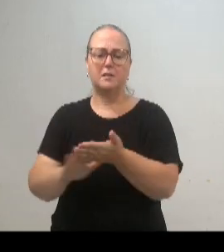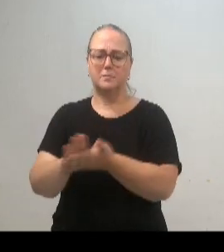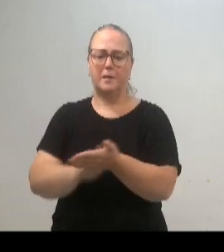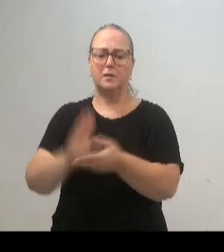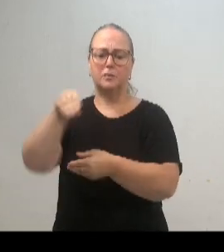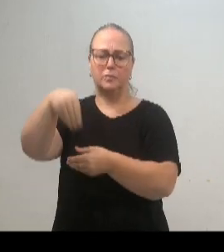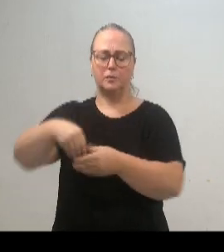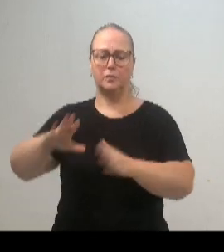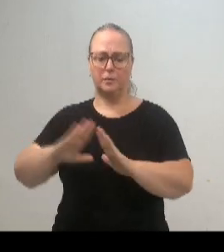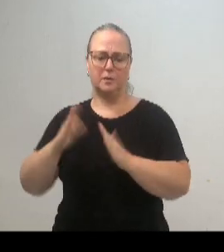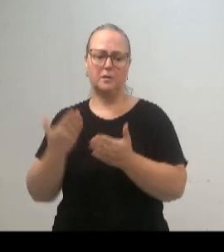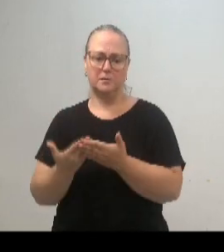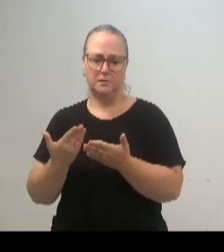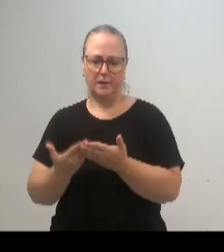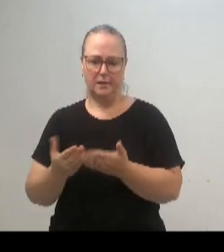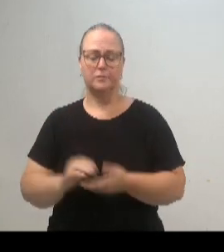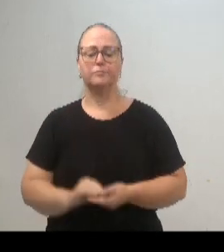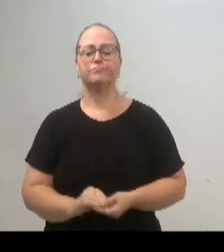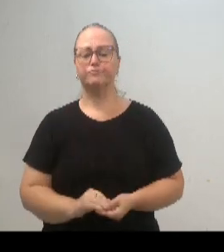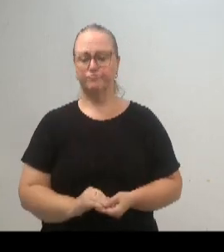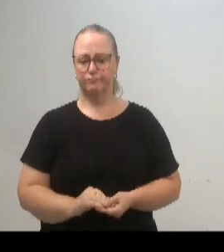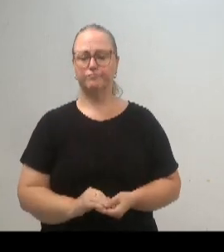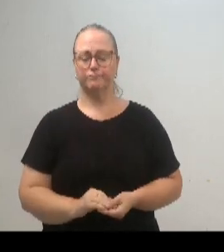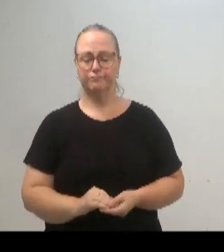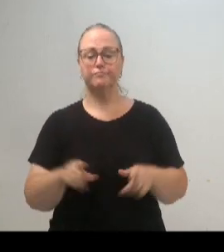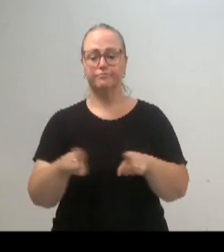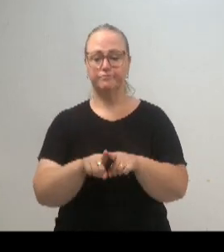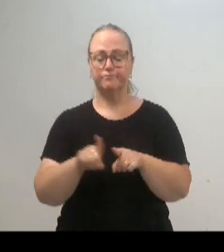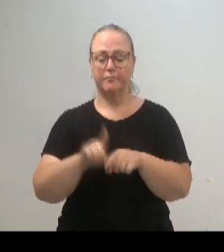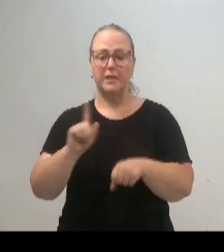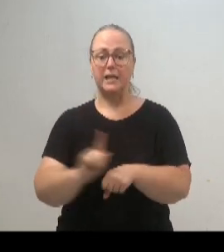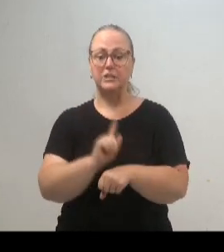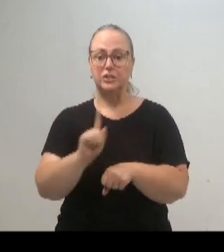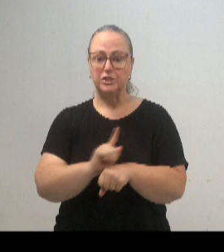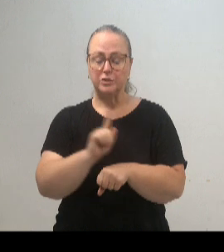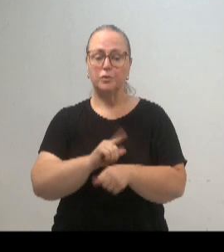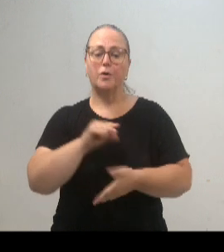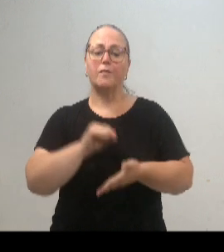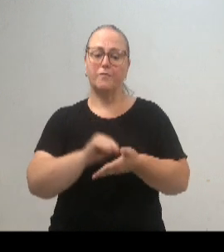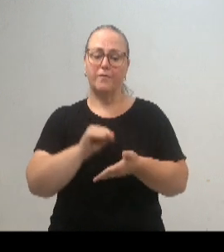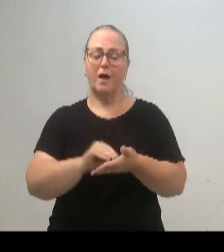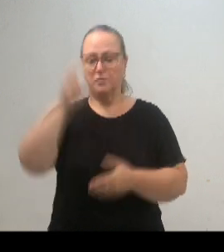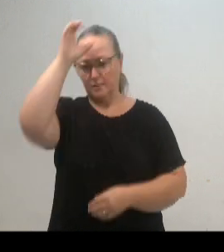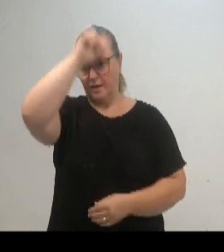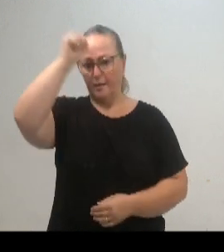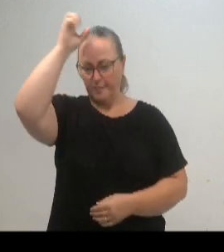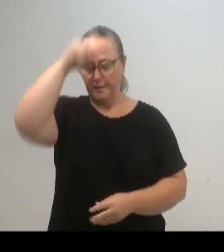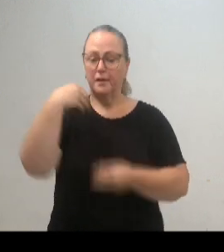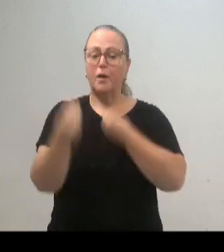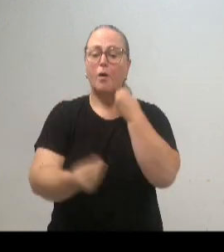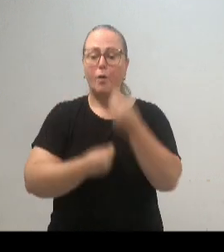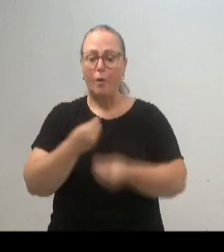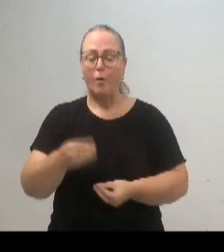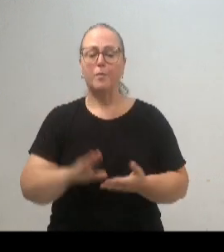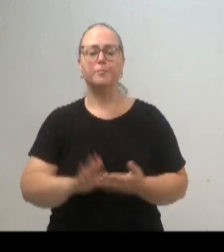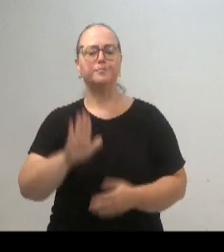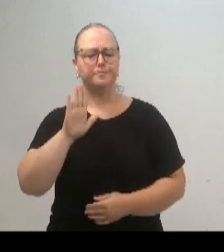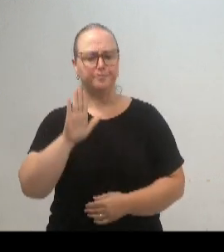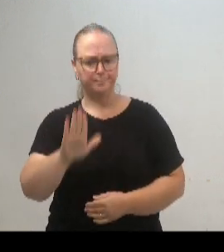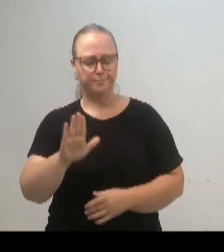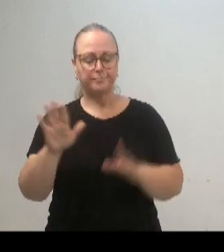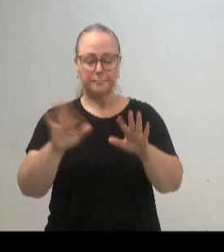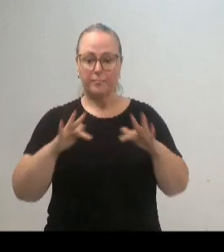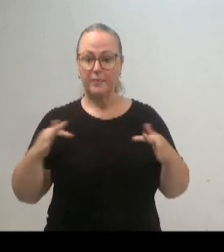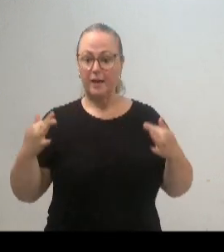também a ausência de treinamento dos gestores escolares. Eu vou citar aqui um relato de uma família que a criança